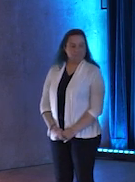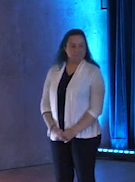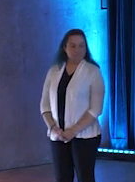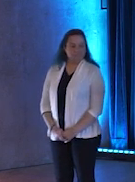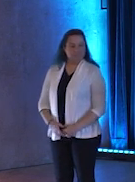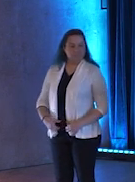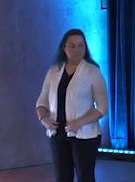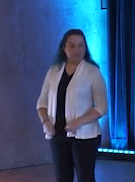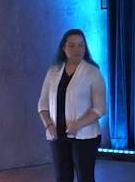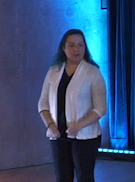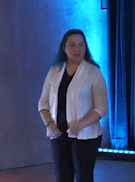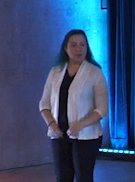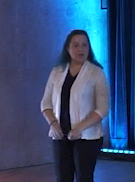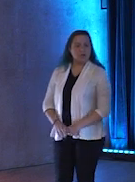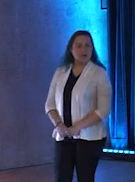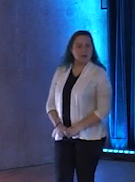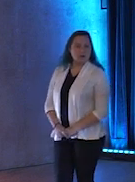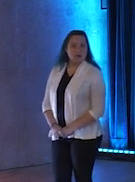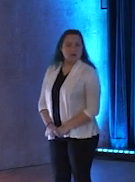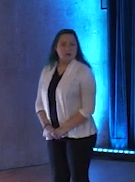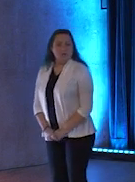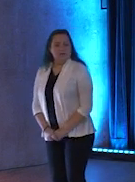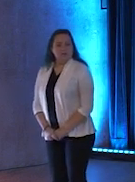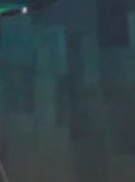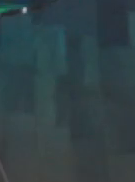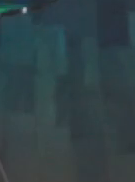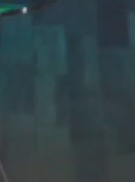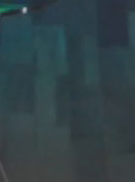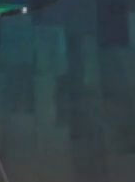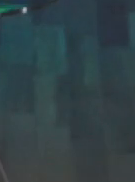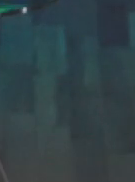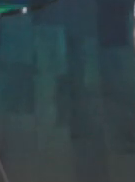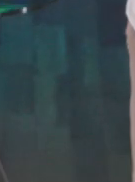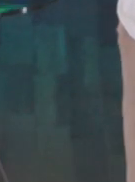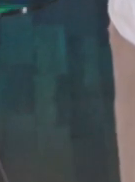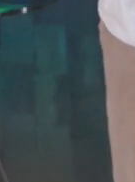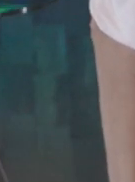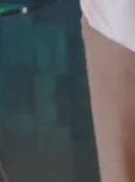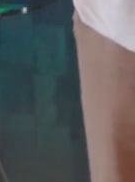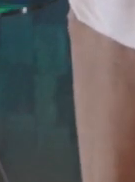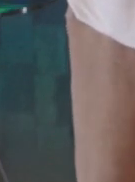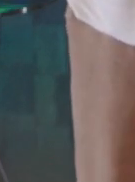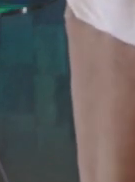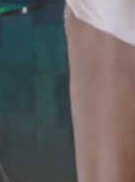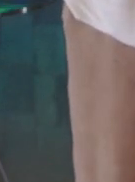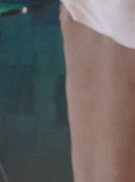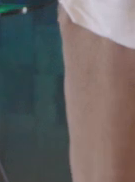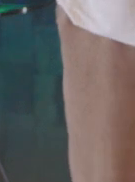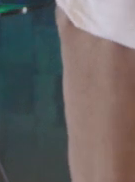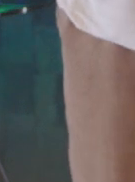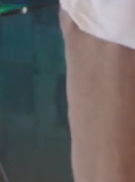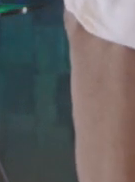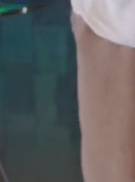uma diferença com relação aos móveis apresentados antes, este móvel produzido em